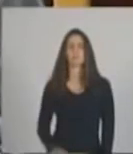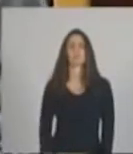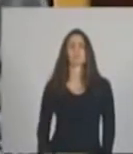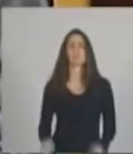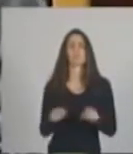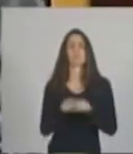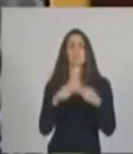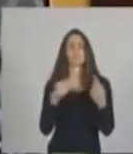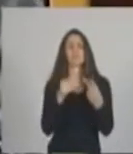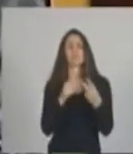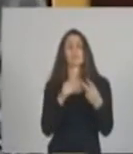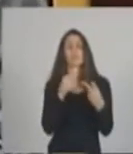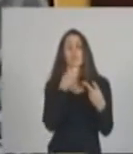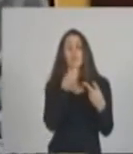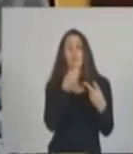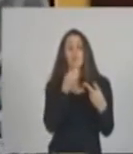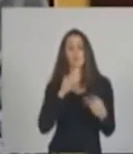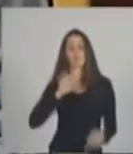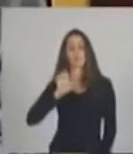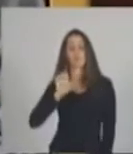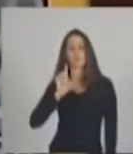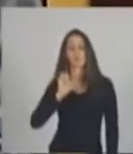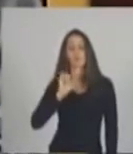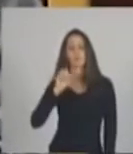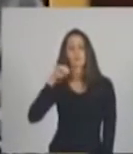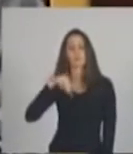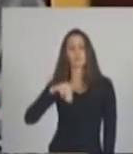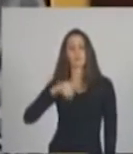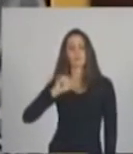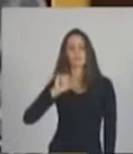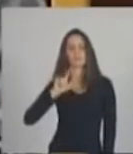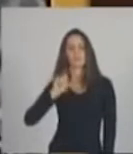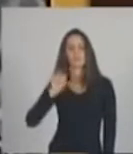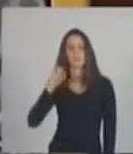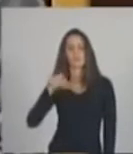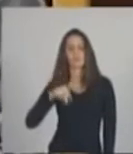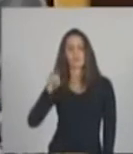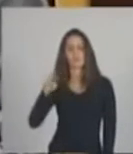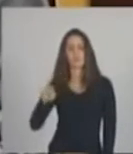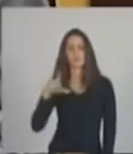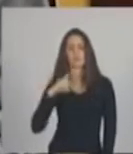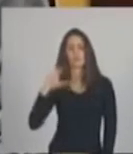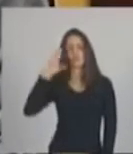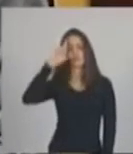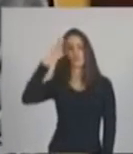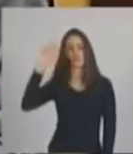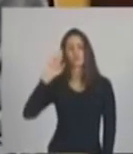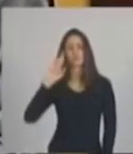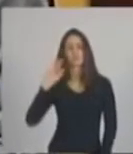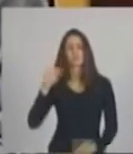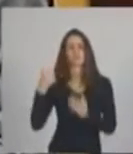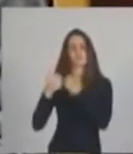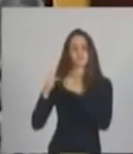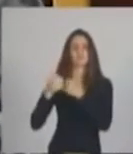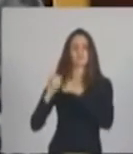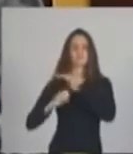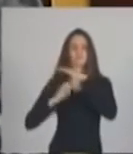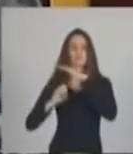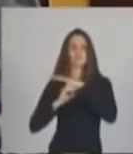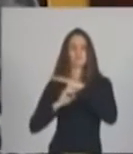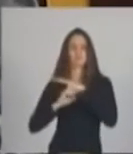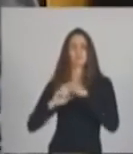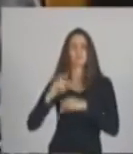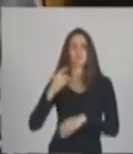da Vitória, foi chefe de trânsito da aviação Praia Sol e ultimamente estava como chefe